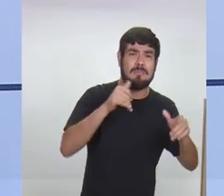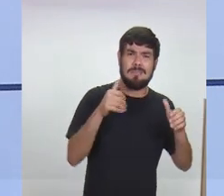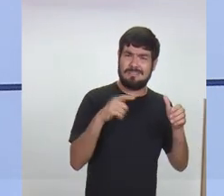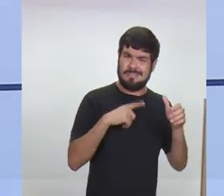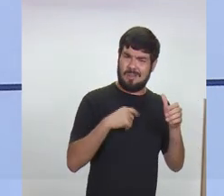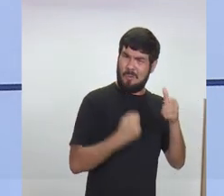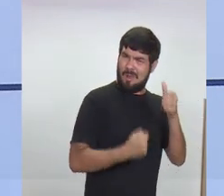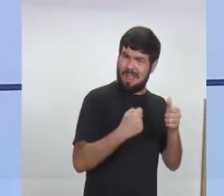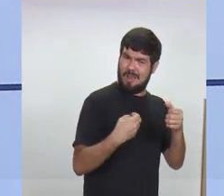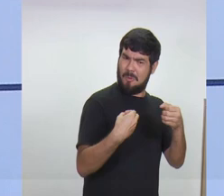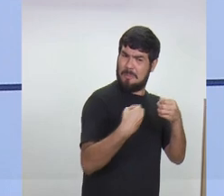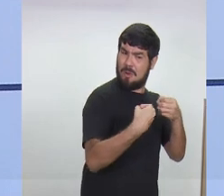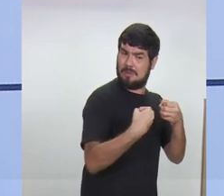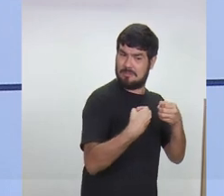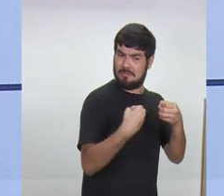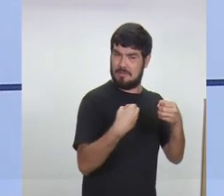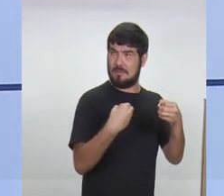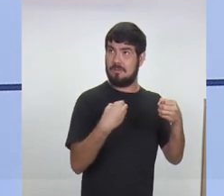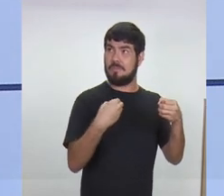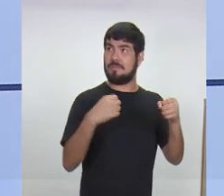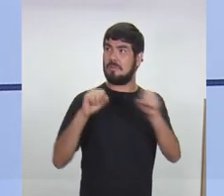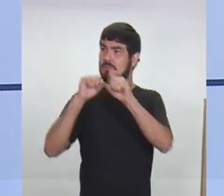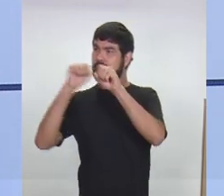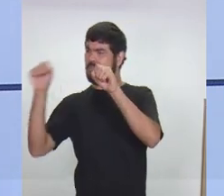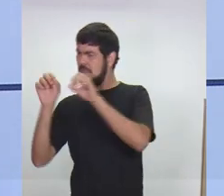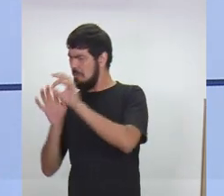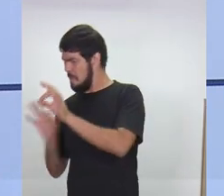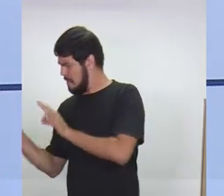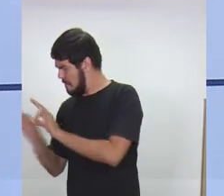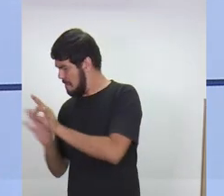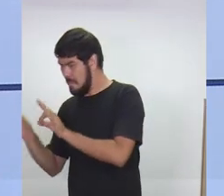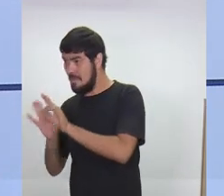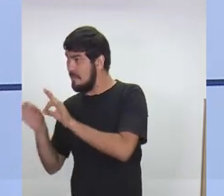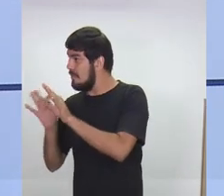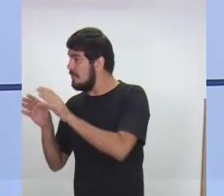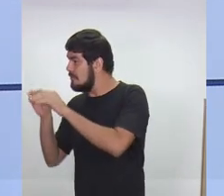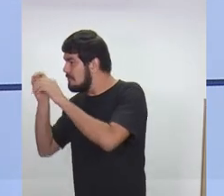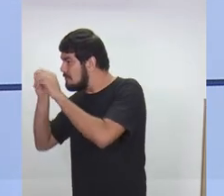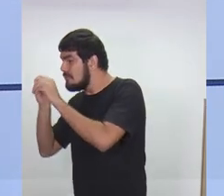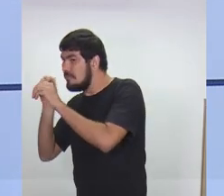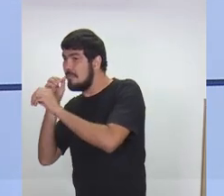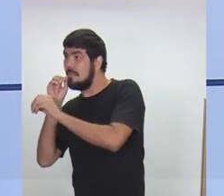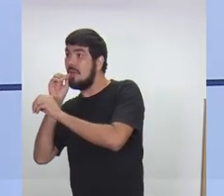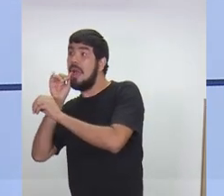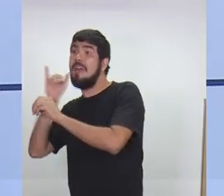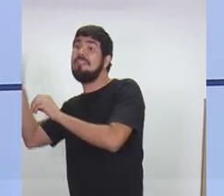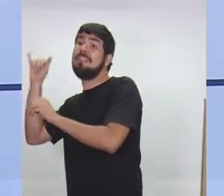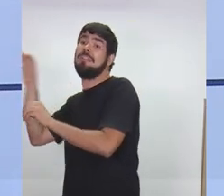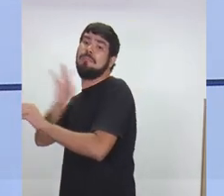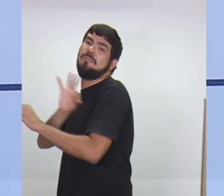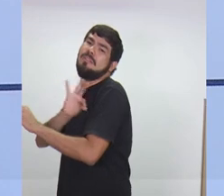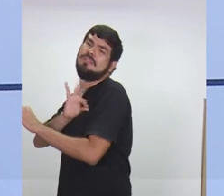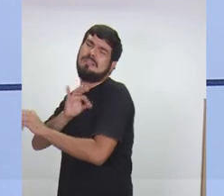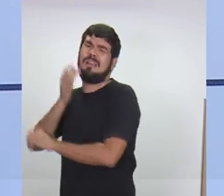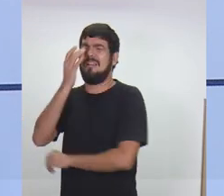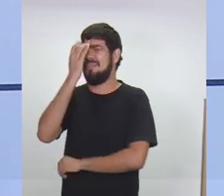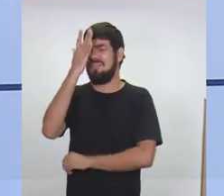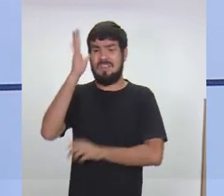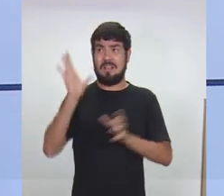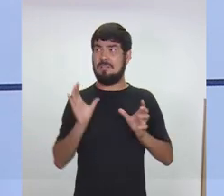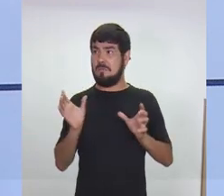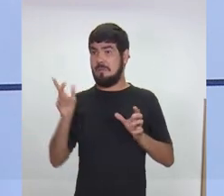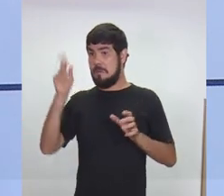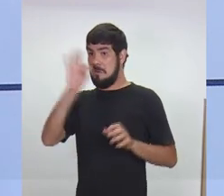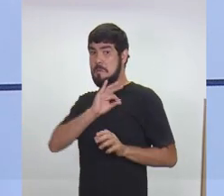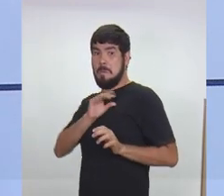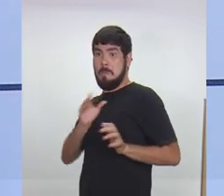o sistema forma um padrão indica pré aviso a polícia e aí fica mais fácil para fechar o cerco e